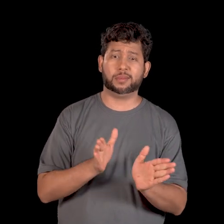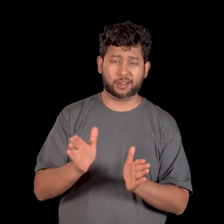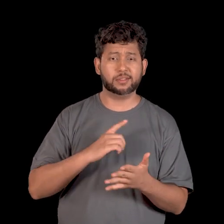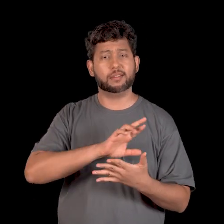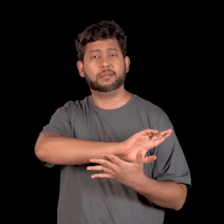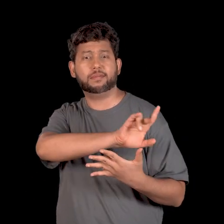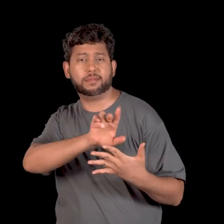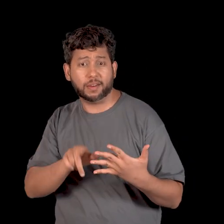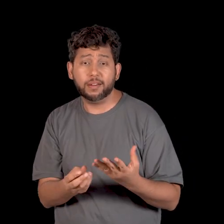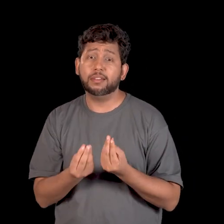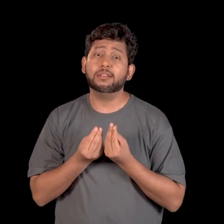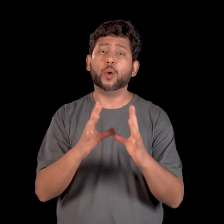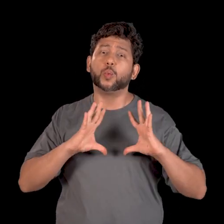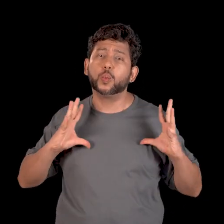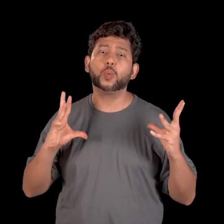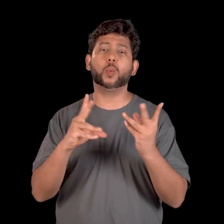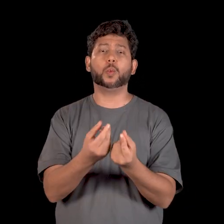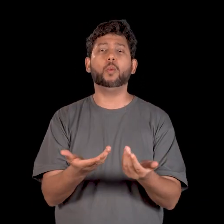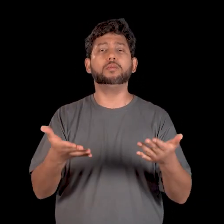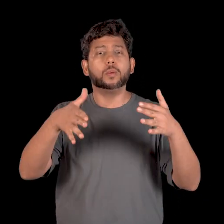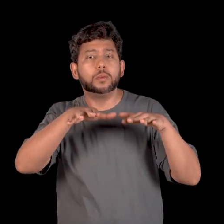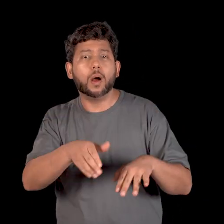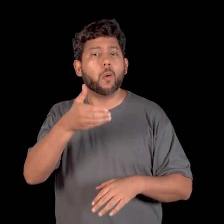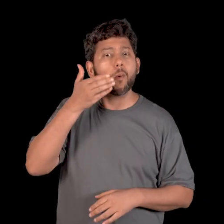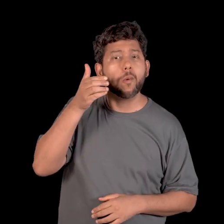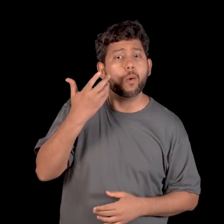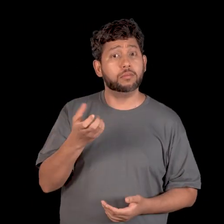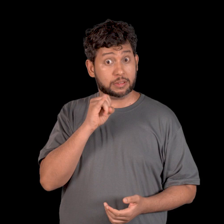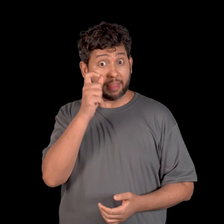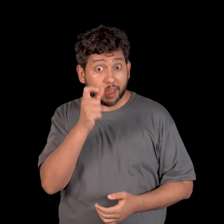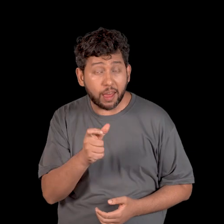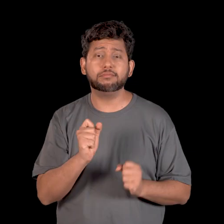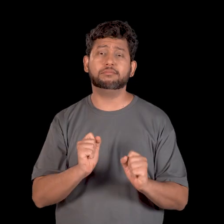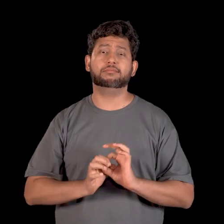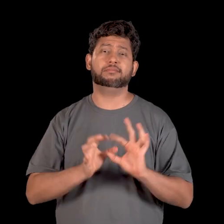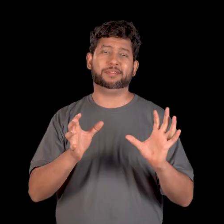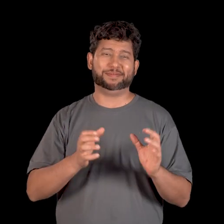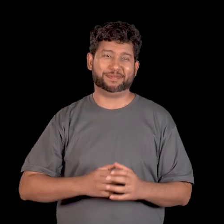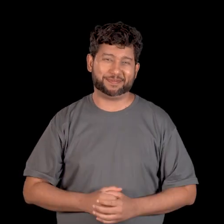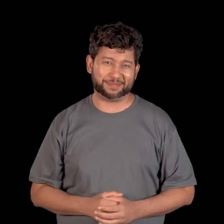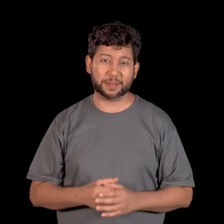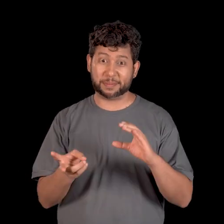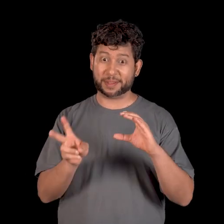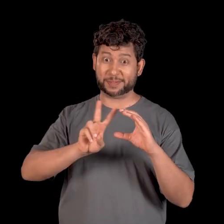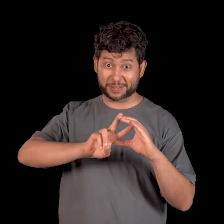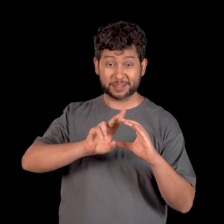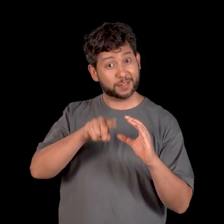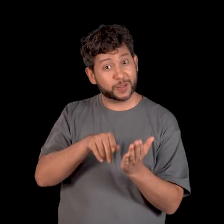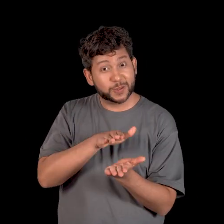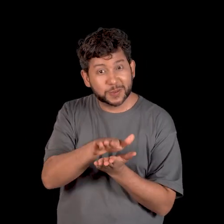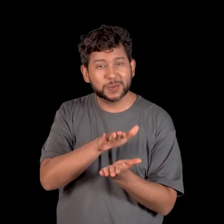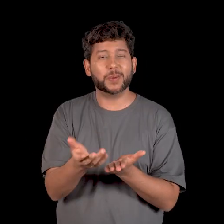como uma medida de acessibilidade, que conta com recursos que visam democratizar o acesso desse conteúdo a todos que se interessem pelo